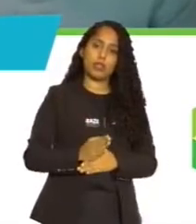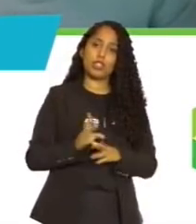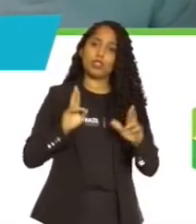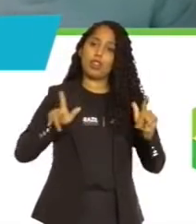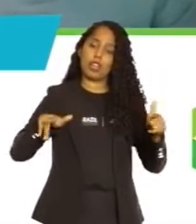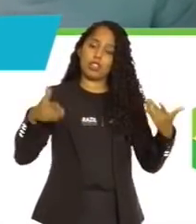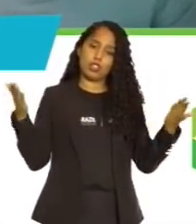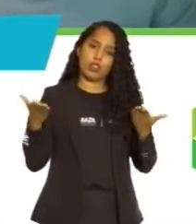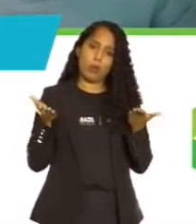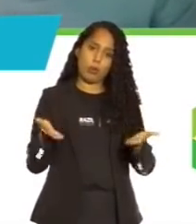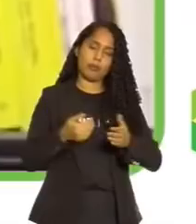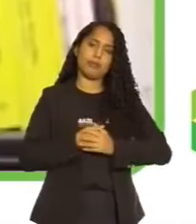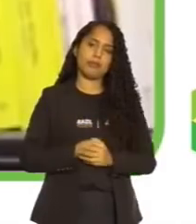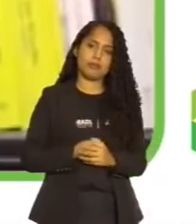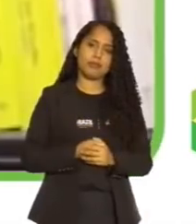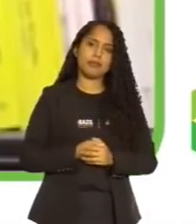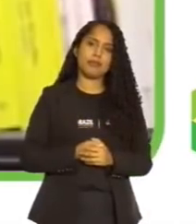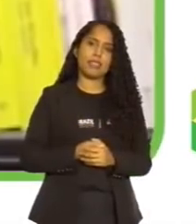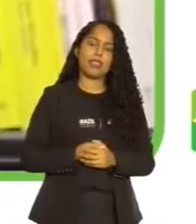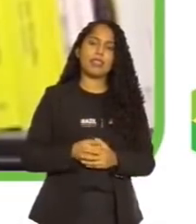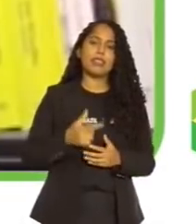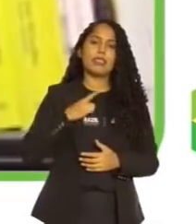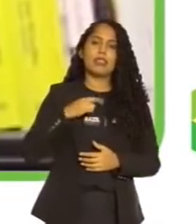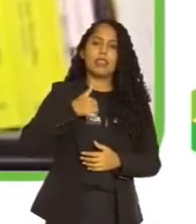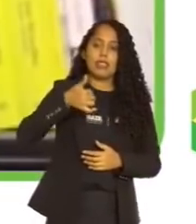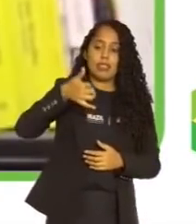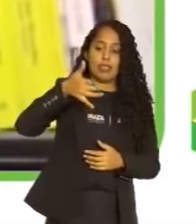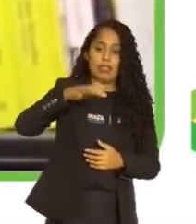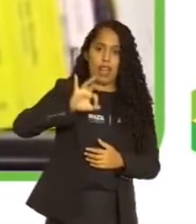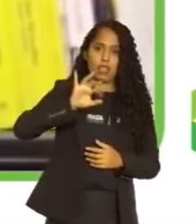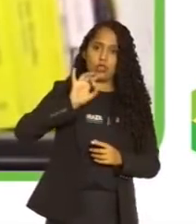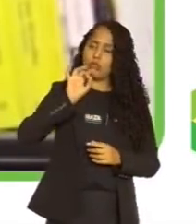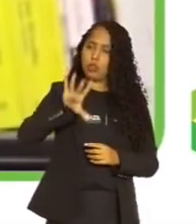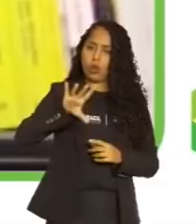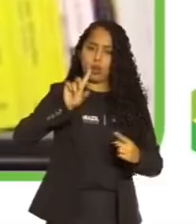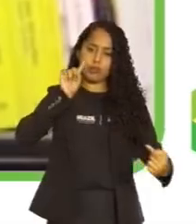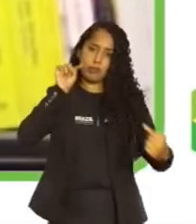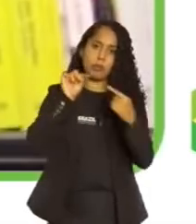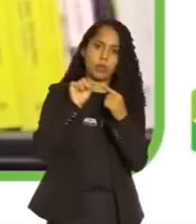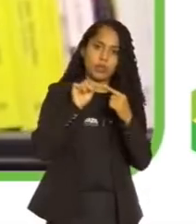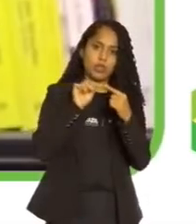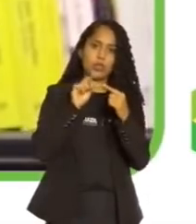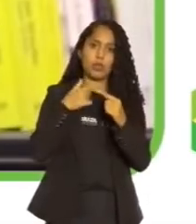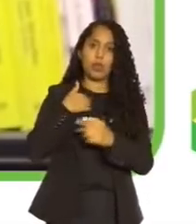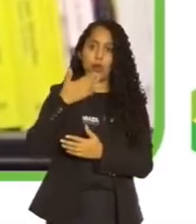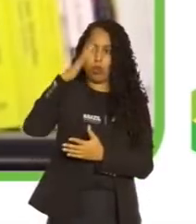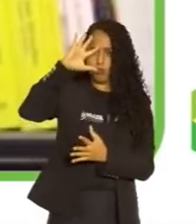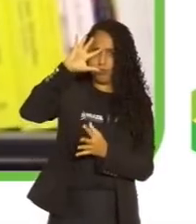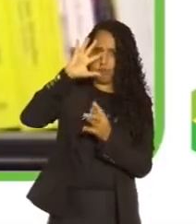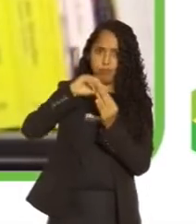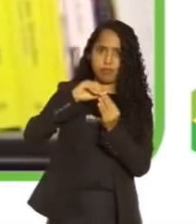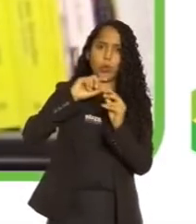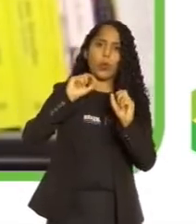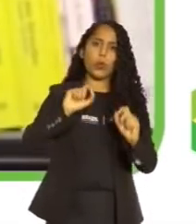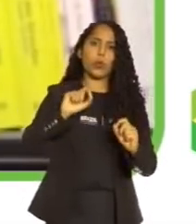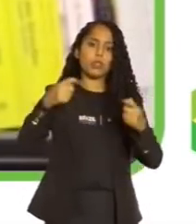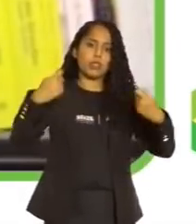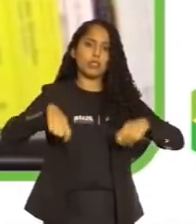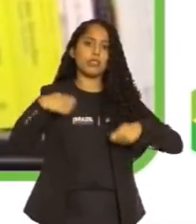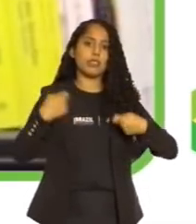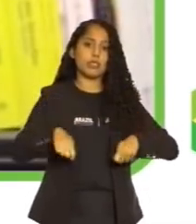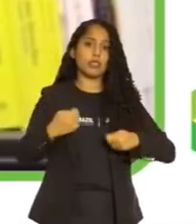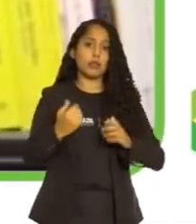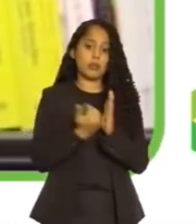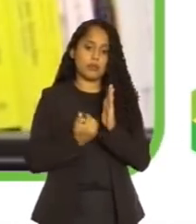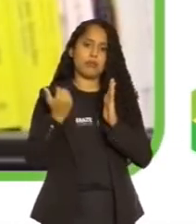Eu elenquei aqui 10 pontos, Eliane, de maneira bastante objetiva, daquilo que entendo como mais necessário, o que o Brasil mais